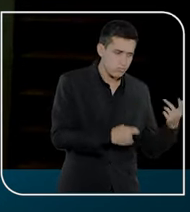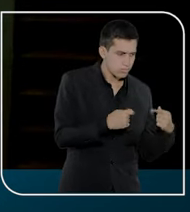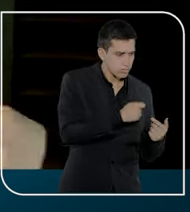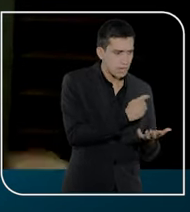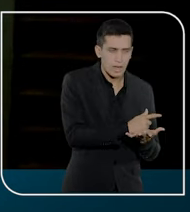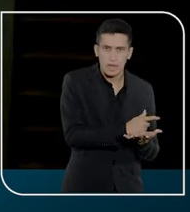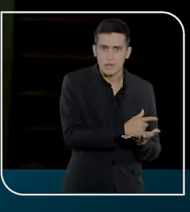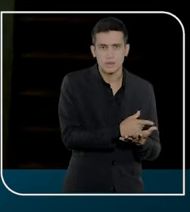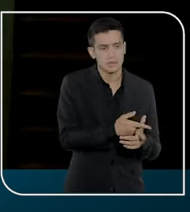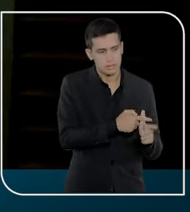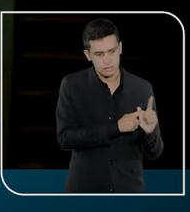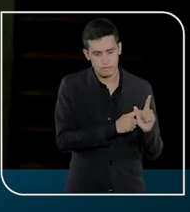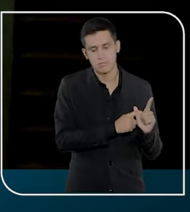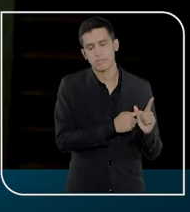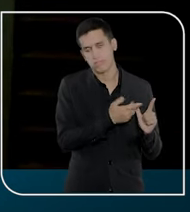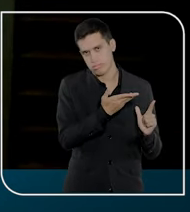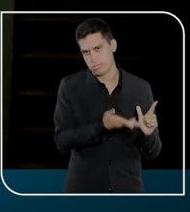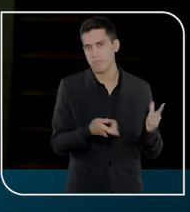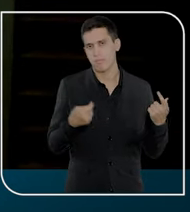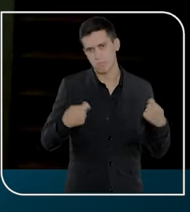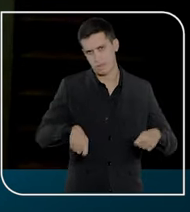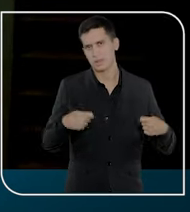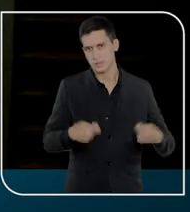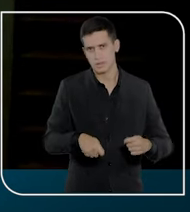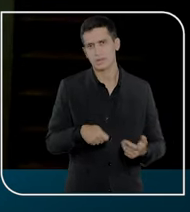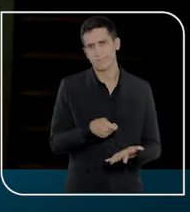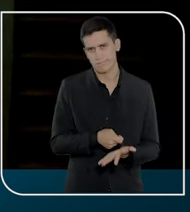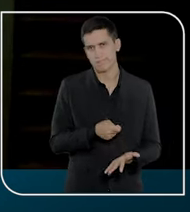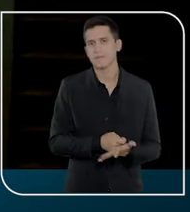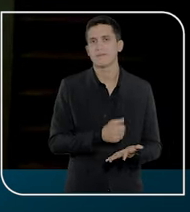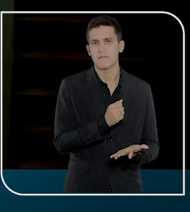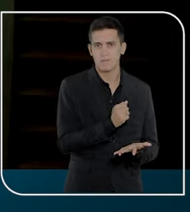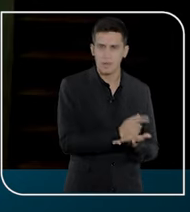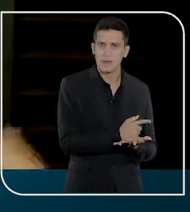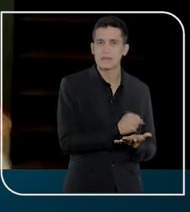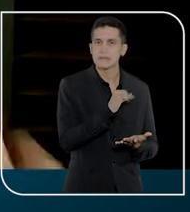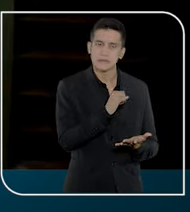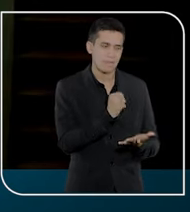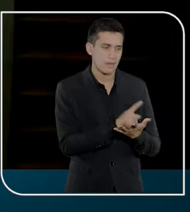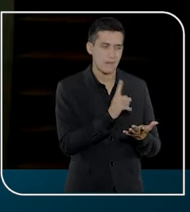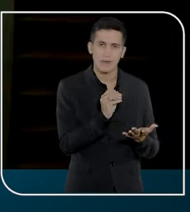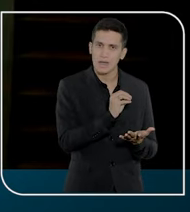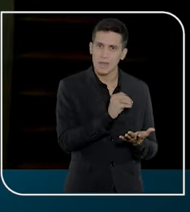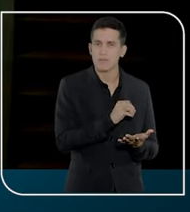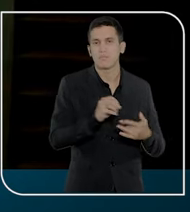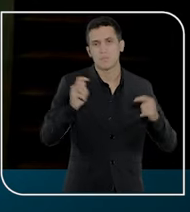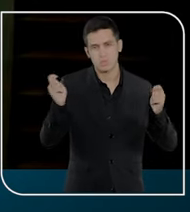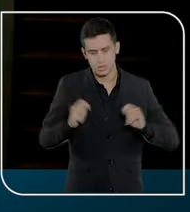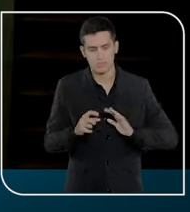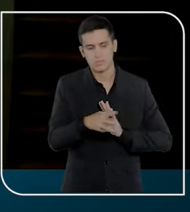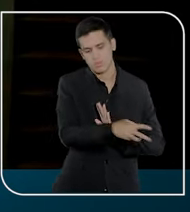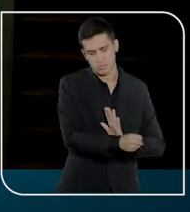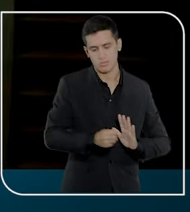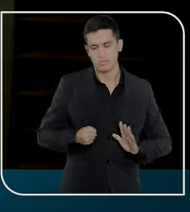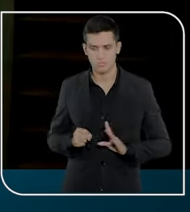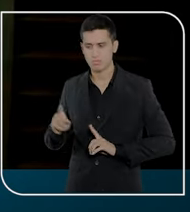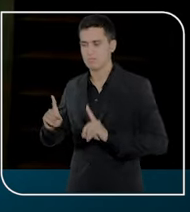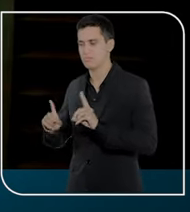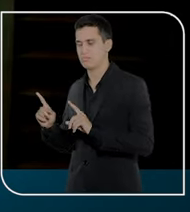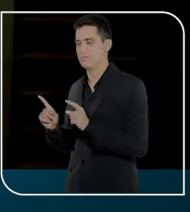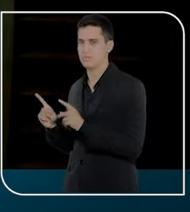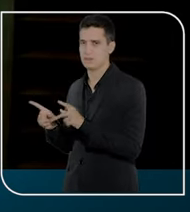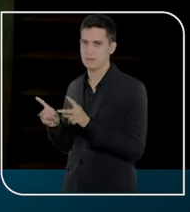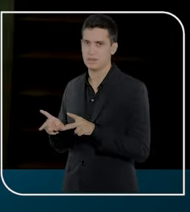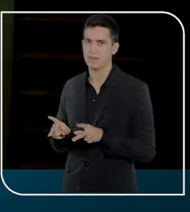Com relação a elas, pode sim ter a penhora do bem de família. Outras exceções previstas na lei, dívida de